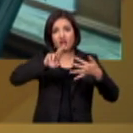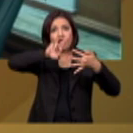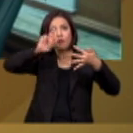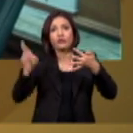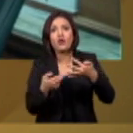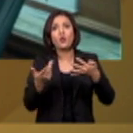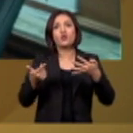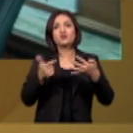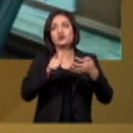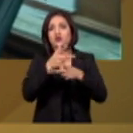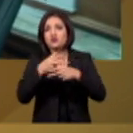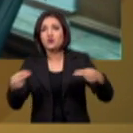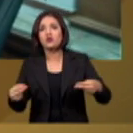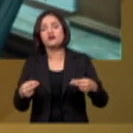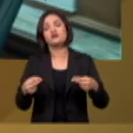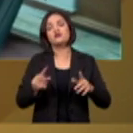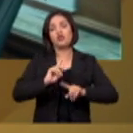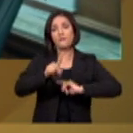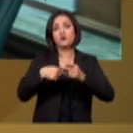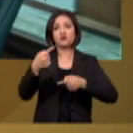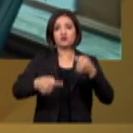tá cheio